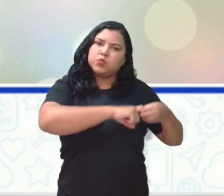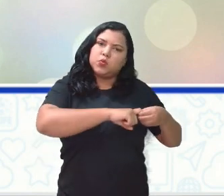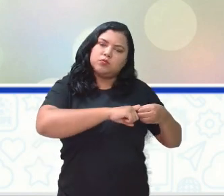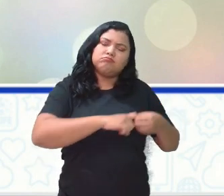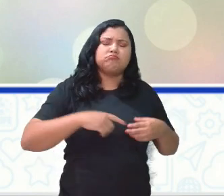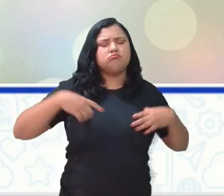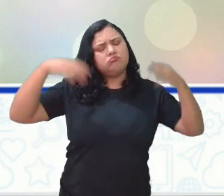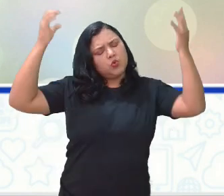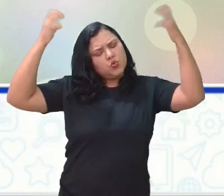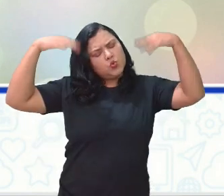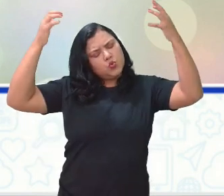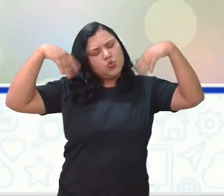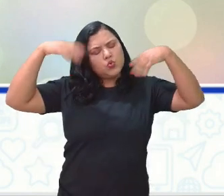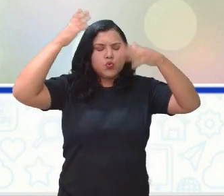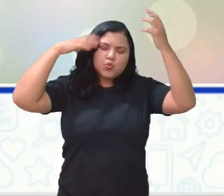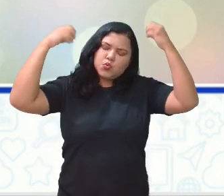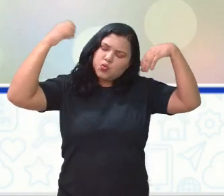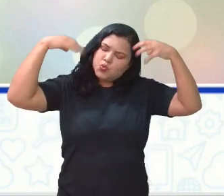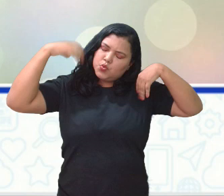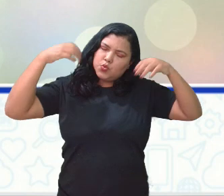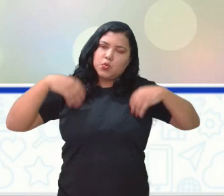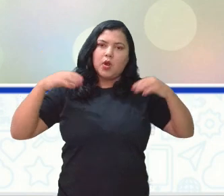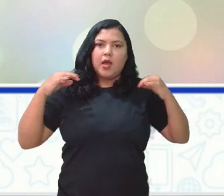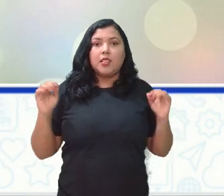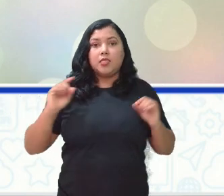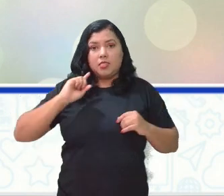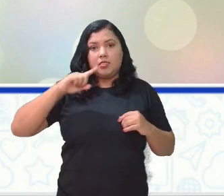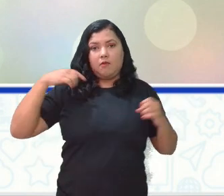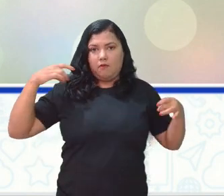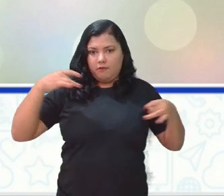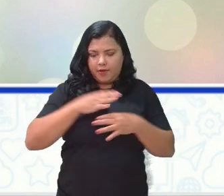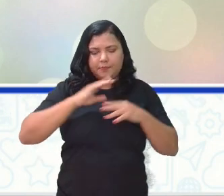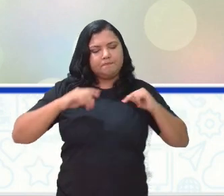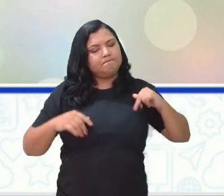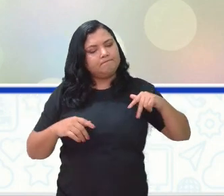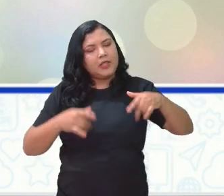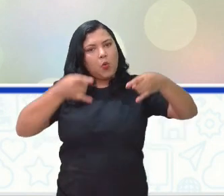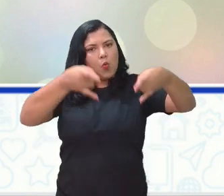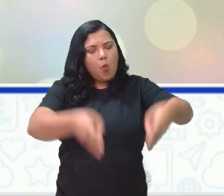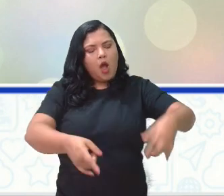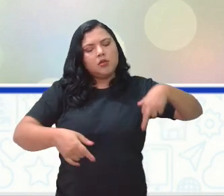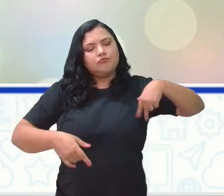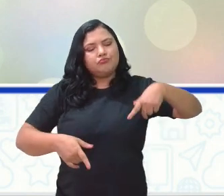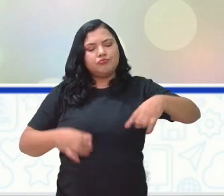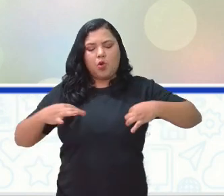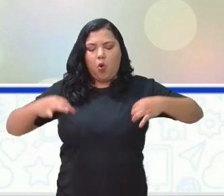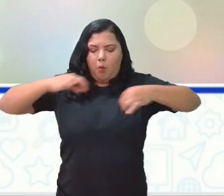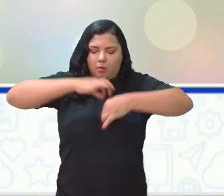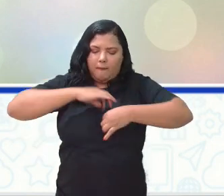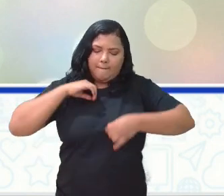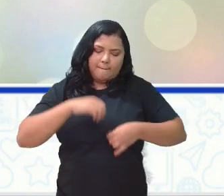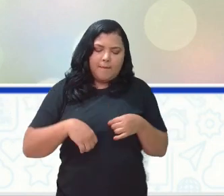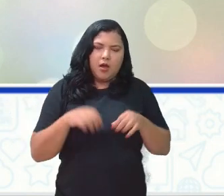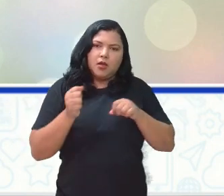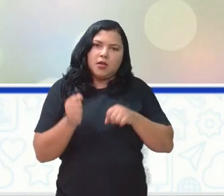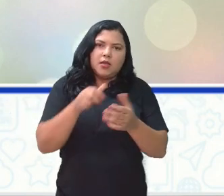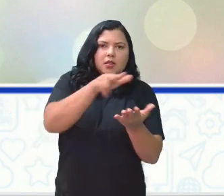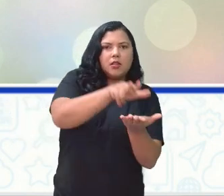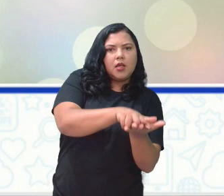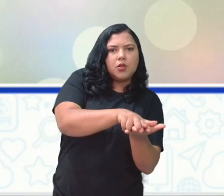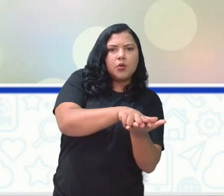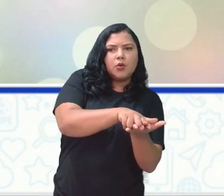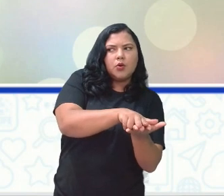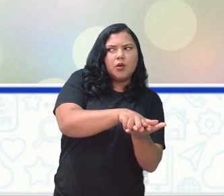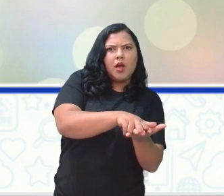dormir. Depois vestiu o pijama, o nariz postiço, e foi se deitar. "Você vai usar esse nariz